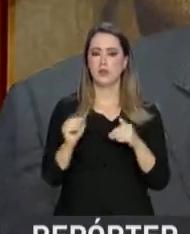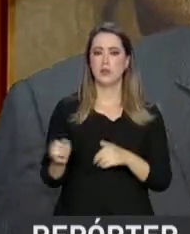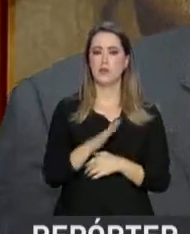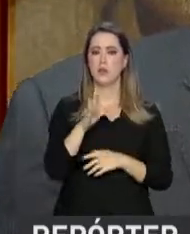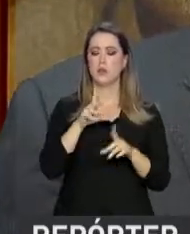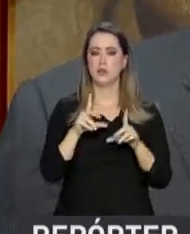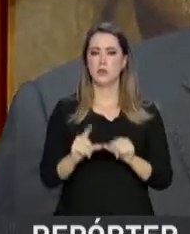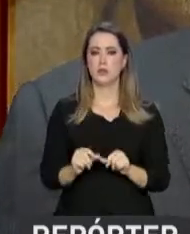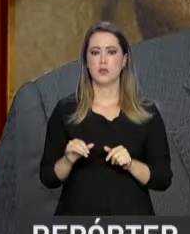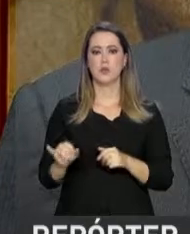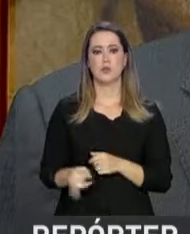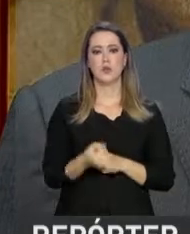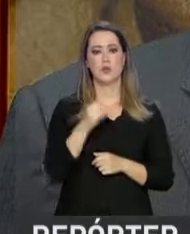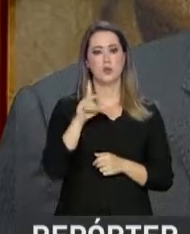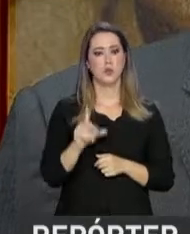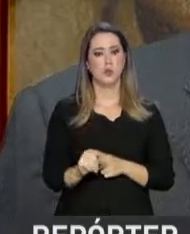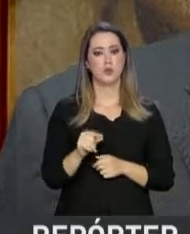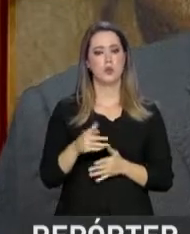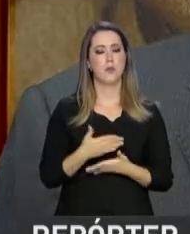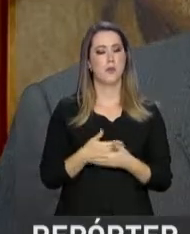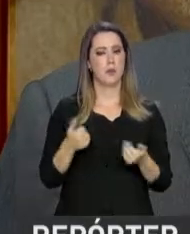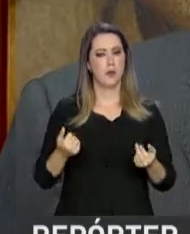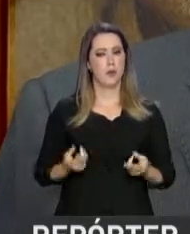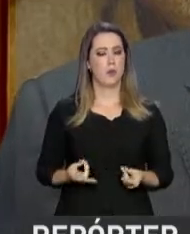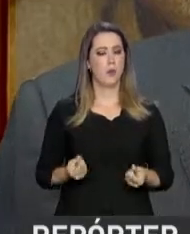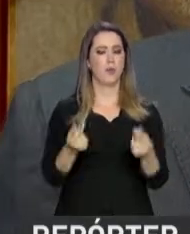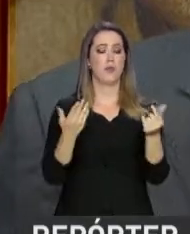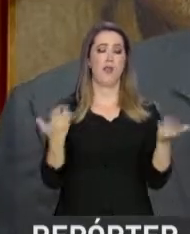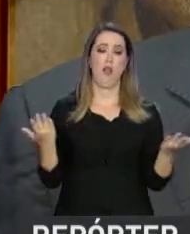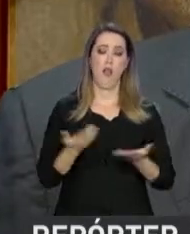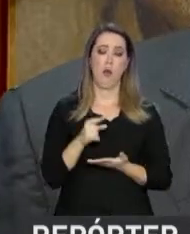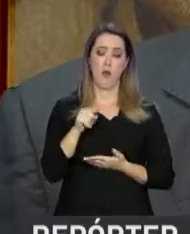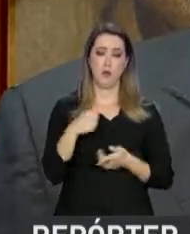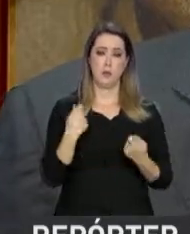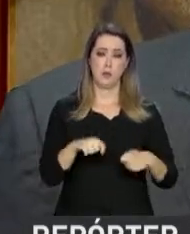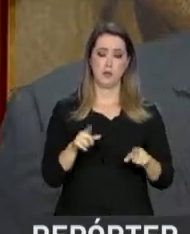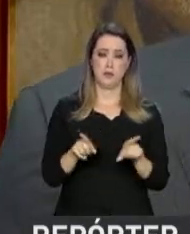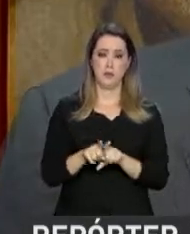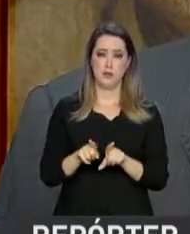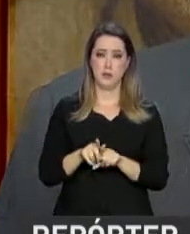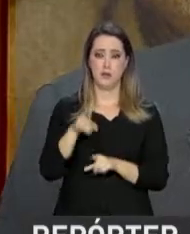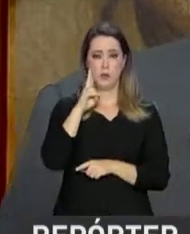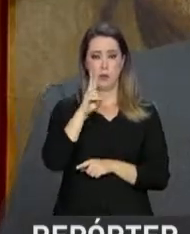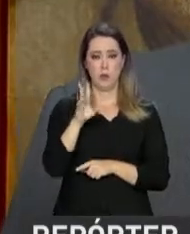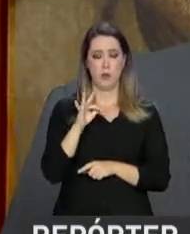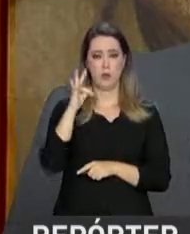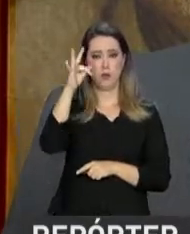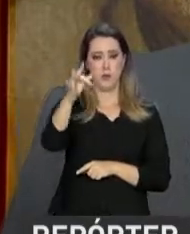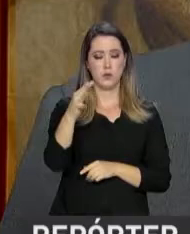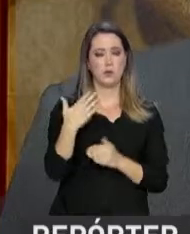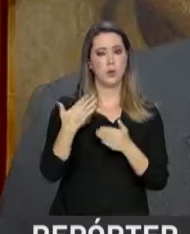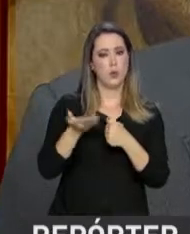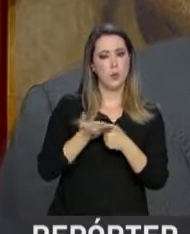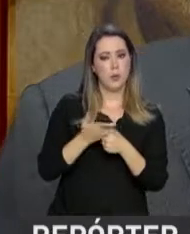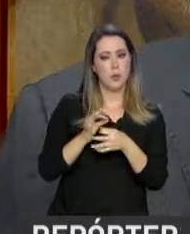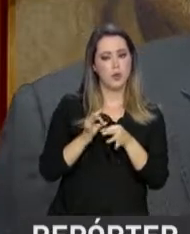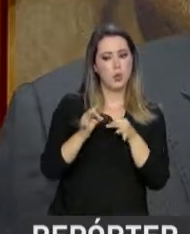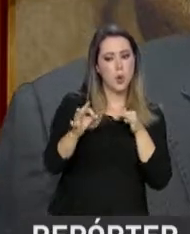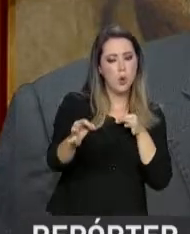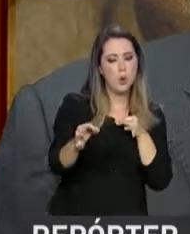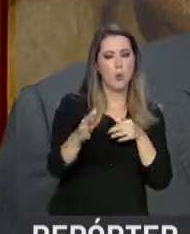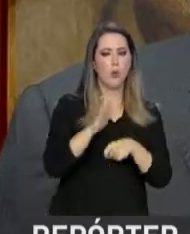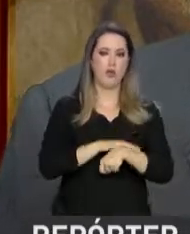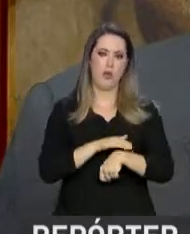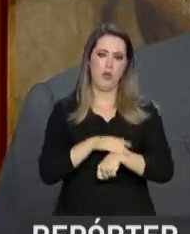se justo mas favorece o investimento agora precisa também olhar para o futuro no médio e longo prazo e acreditar que